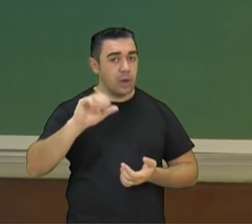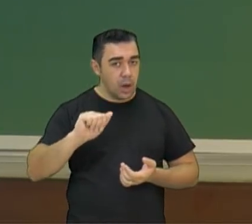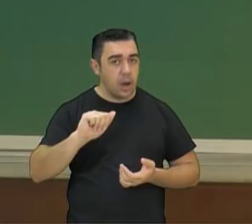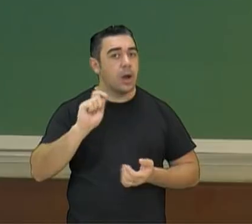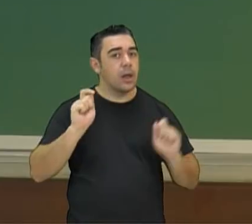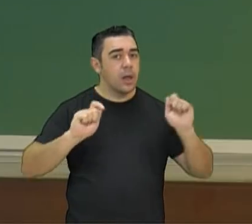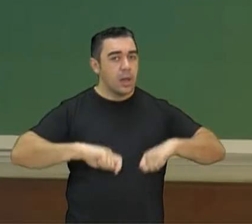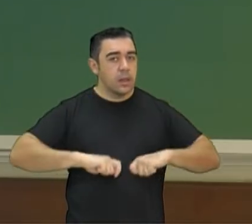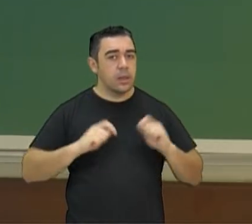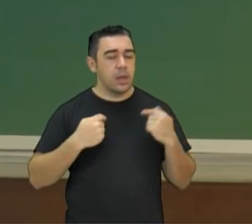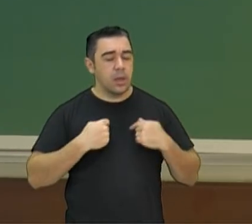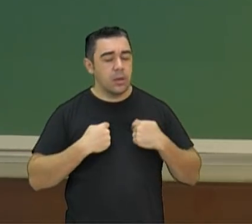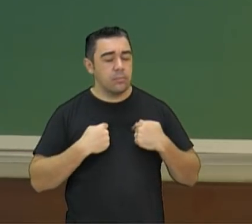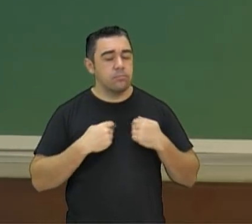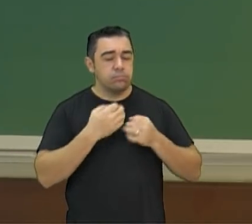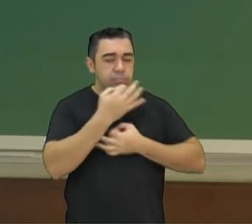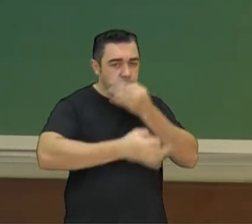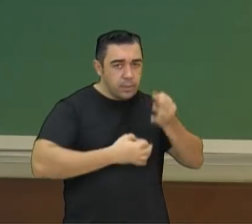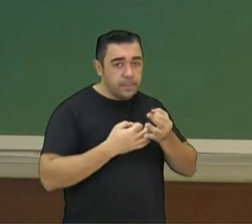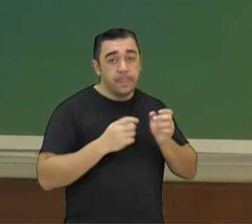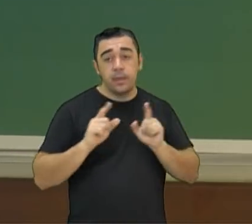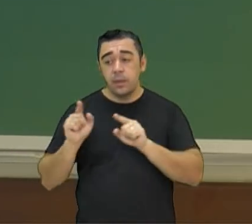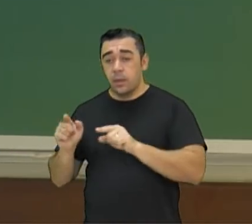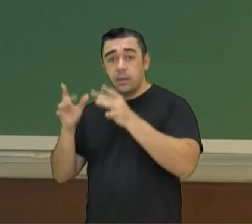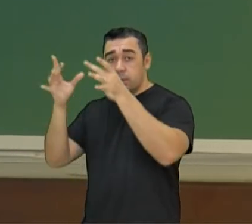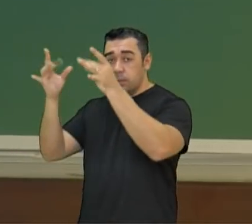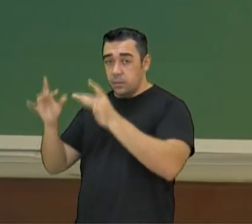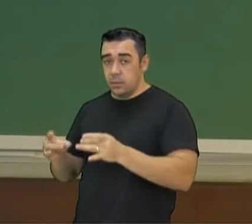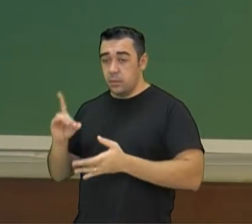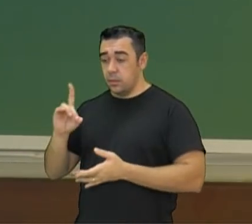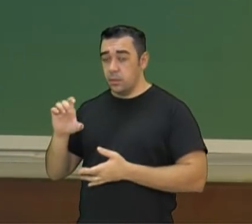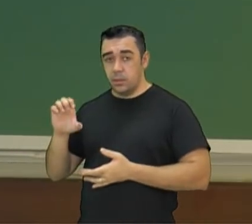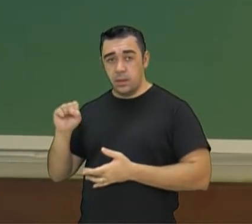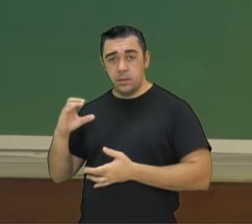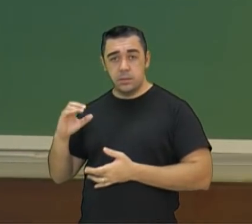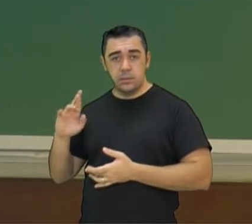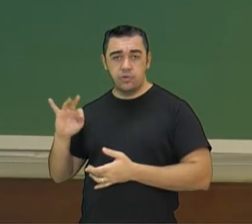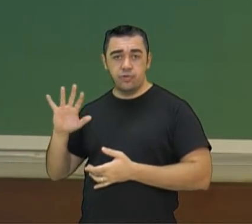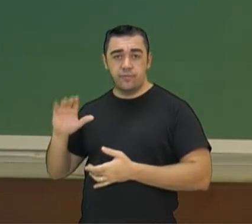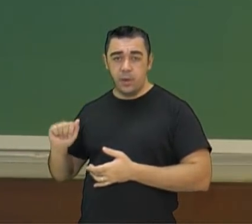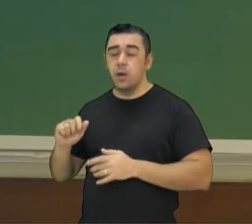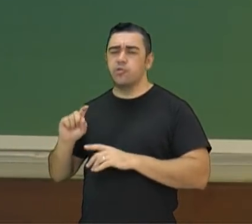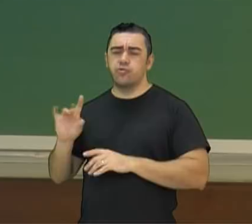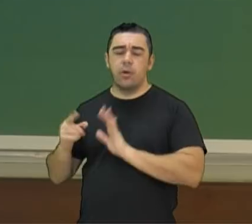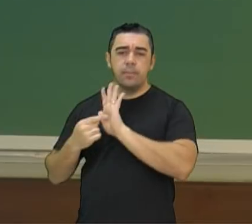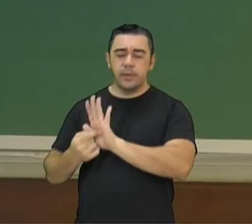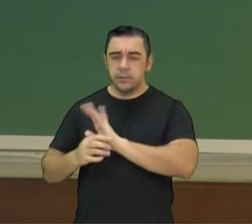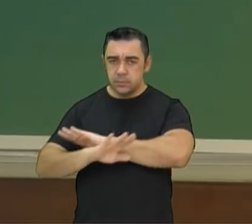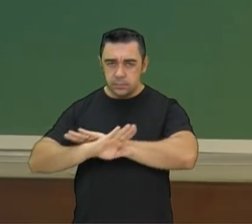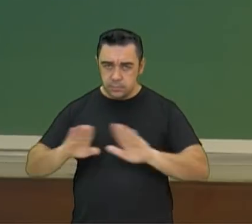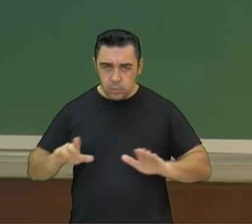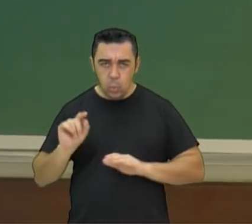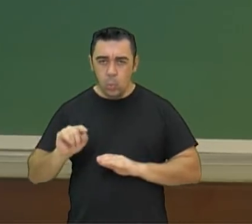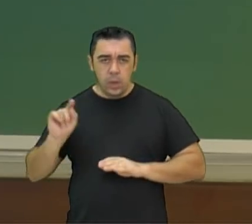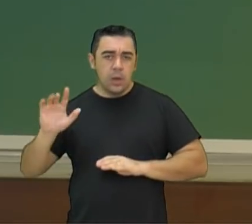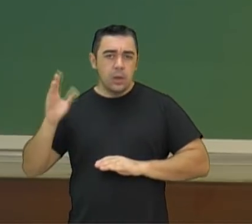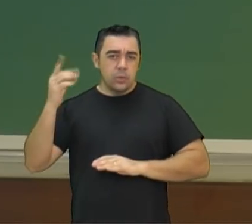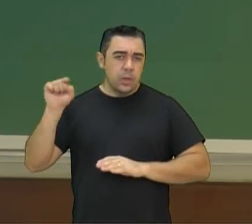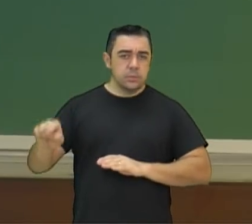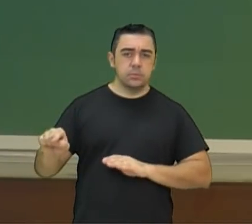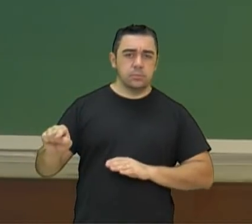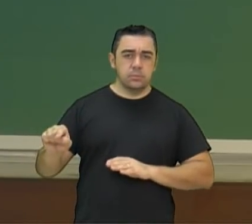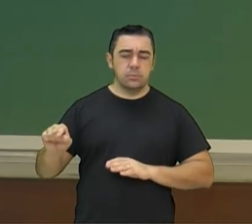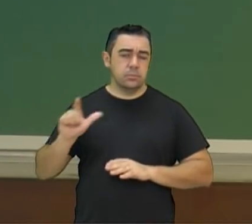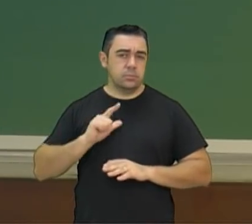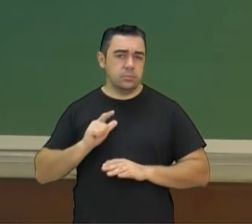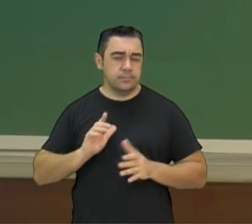criticidade. Na descritiva, não. Na descritiva, ele só traz ali, né, um breve relato, uma breve exposição, né, do que vai acontecer ali na